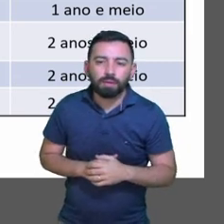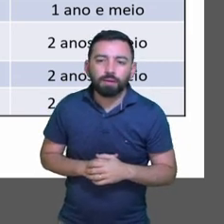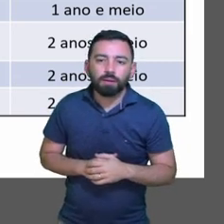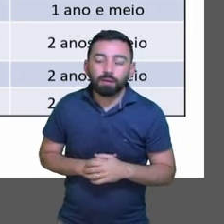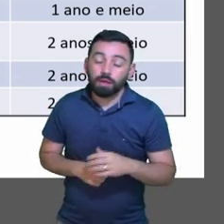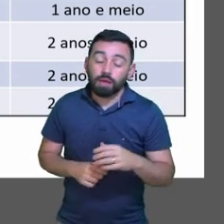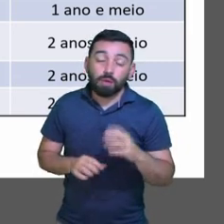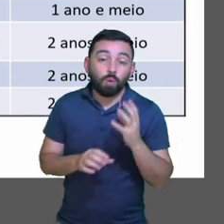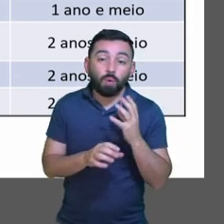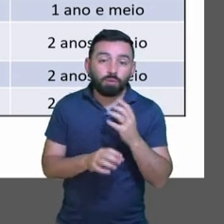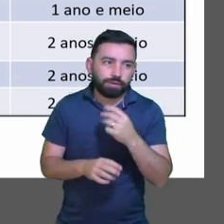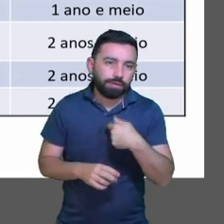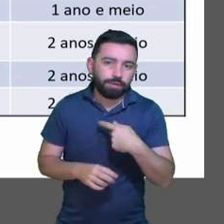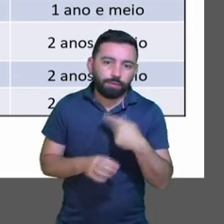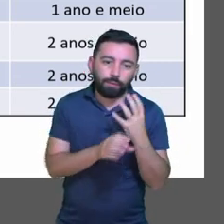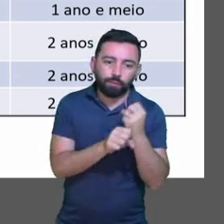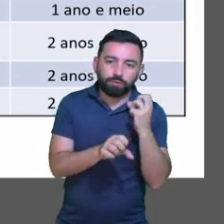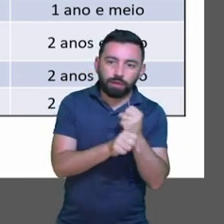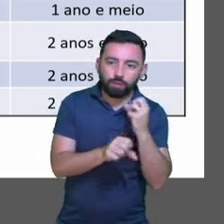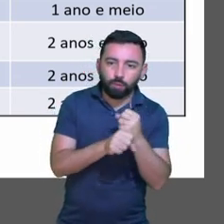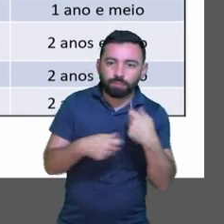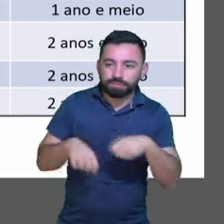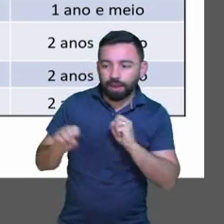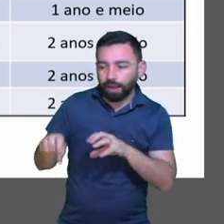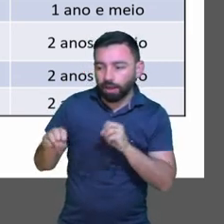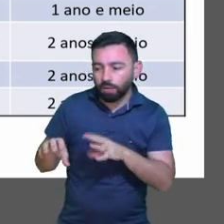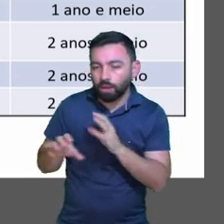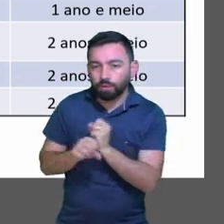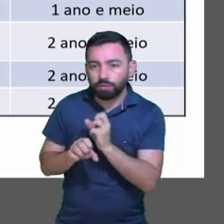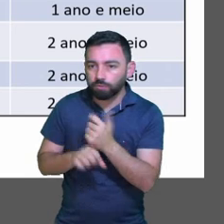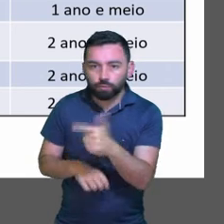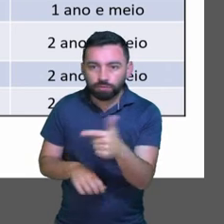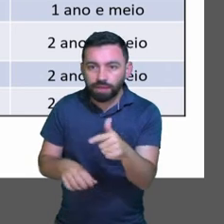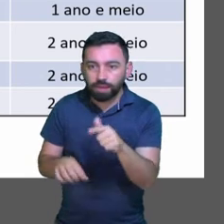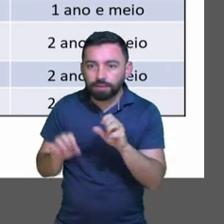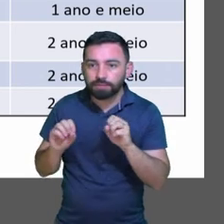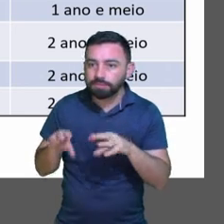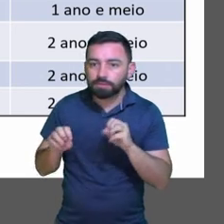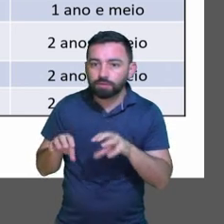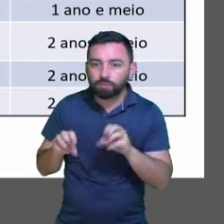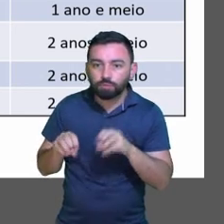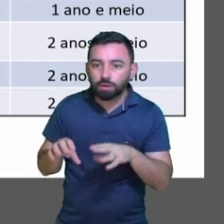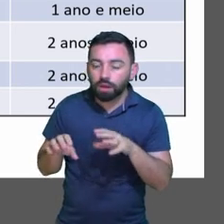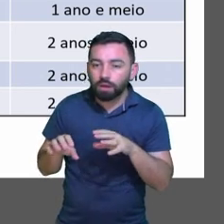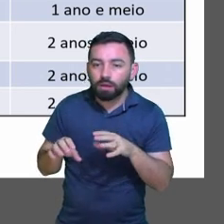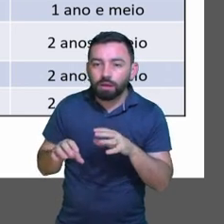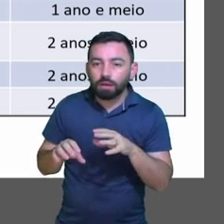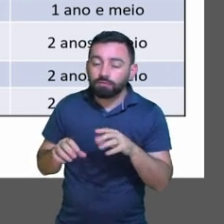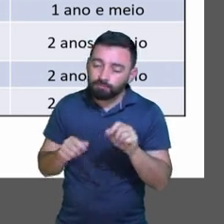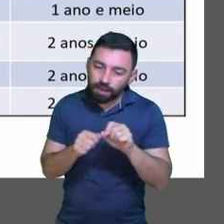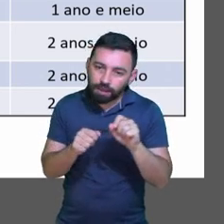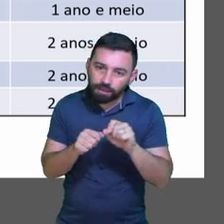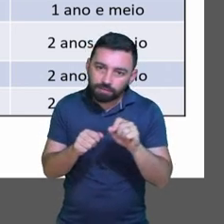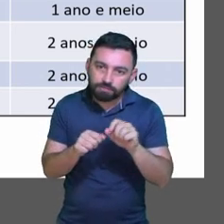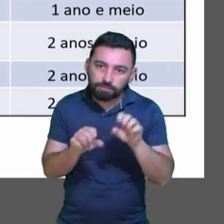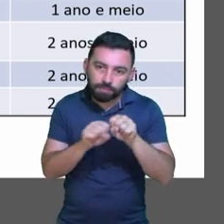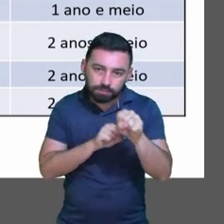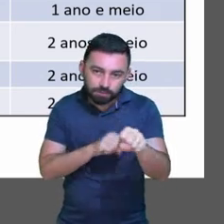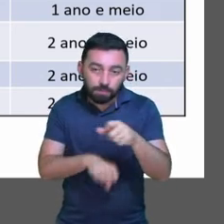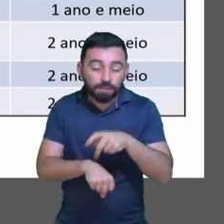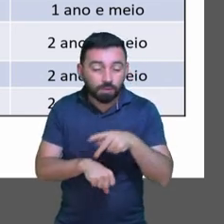contador precisa da aula de contabilidade a gente não tem o curso de licenciatura em contabilidade Então faz o curso de informação